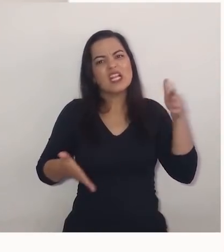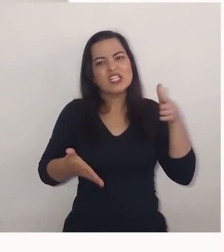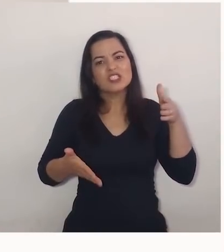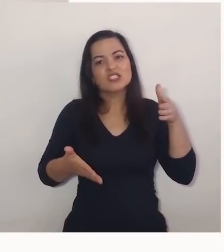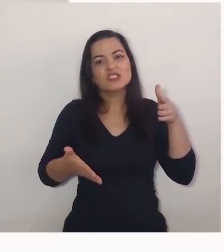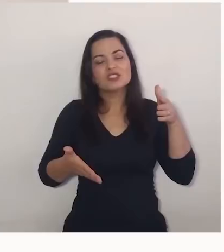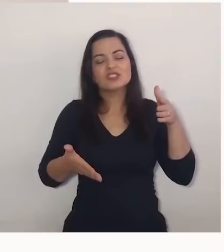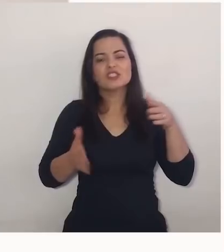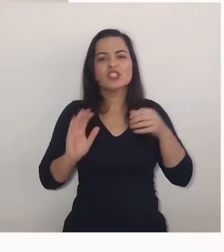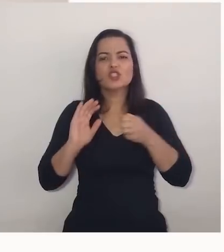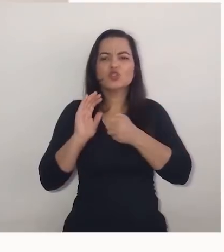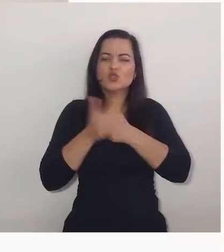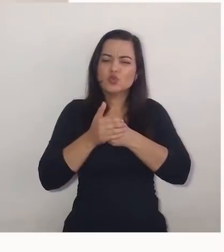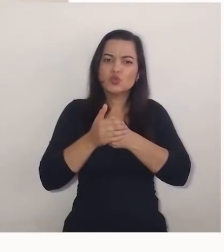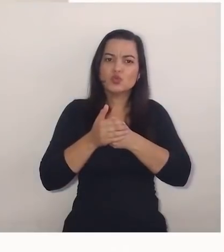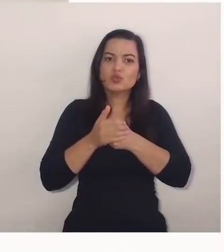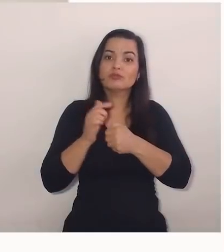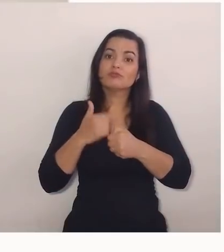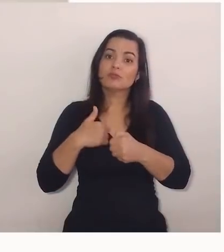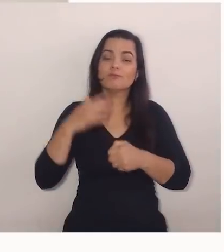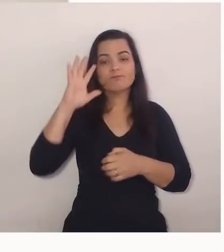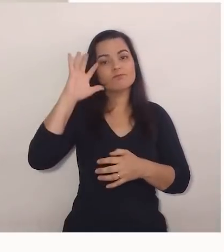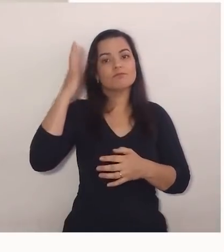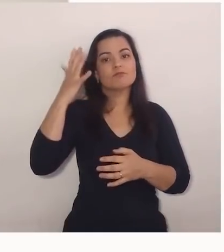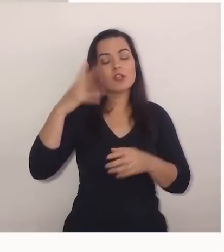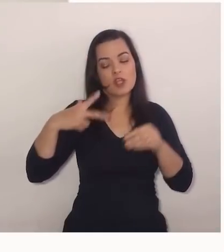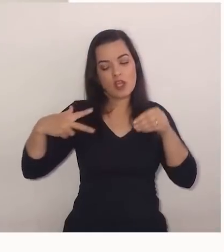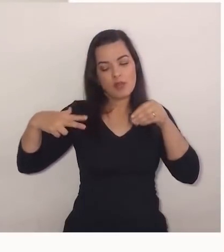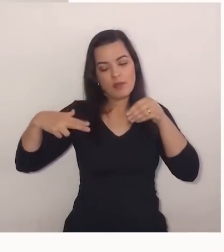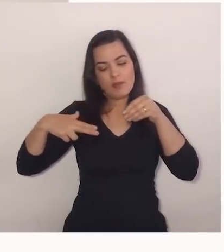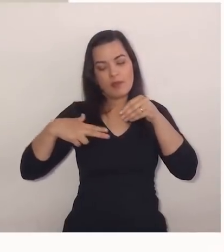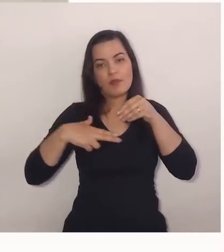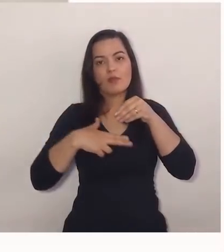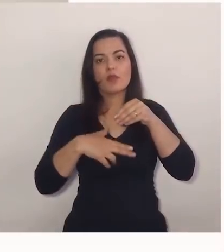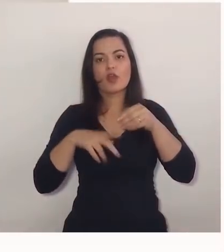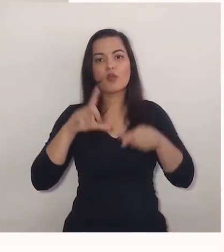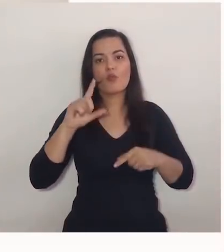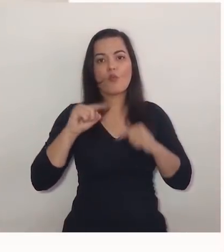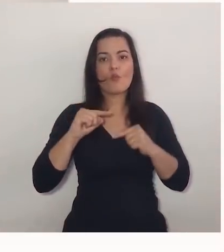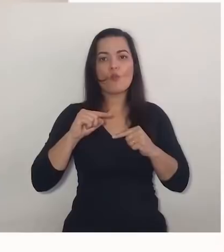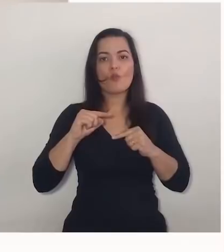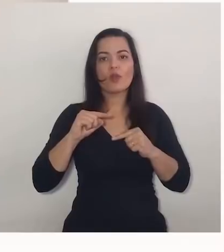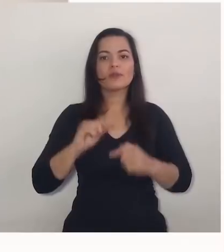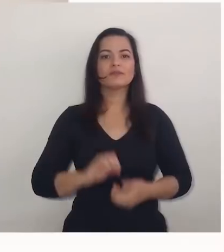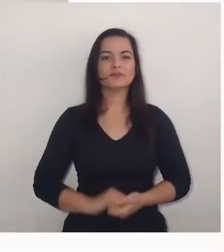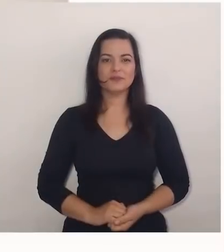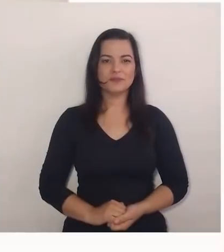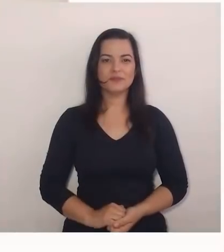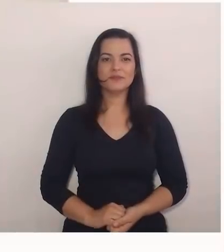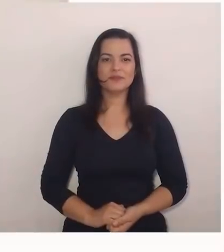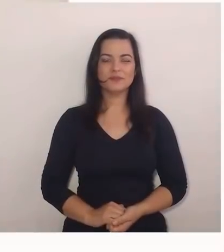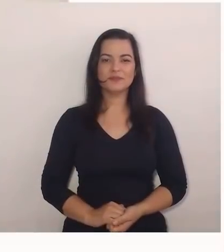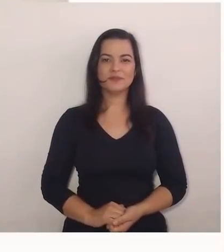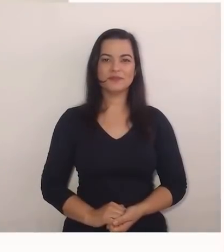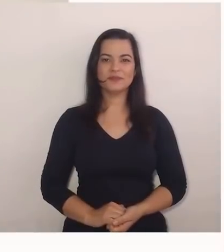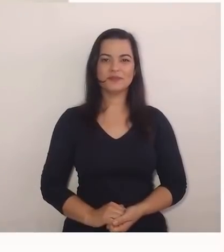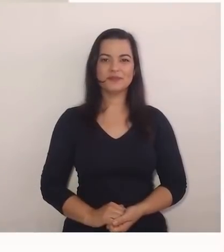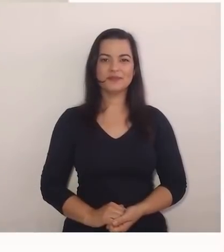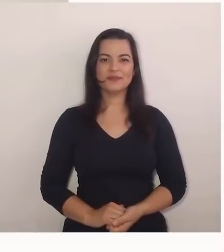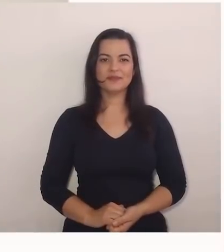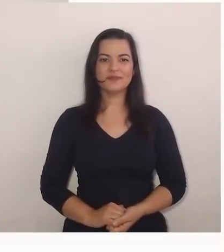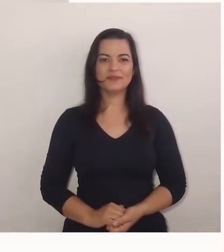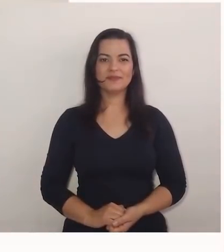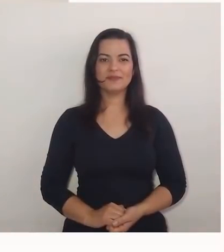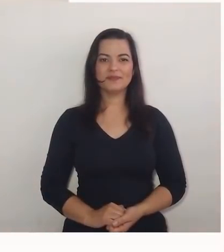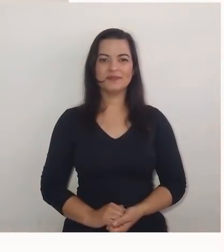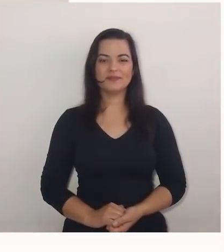que esconder toda a minha boneca. Então eu resolvi reduzir, cortar um pedaço do tecido